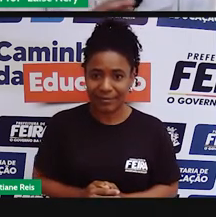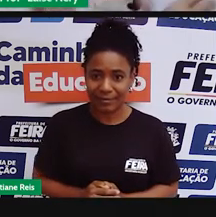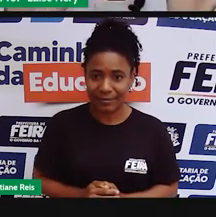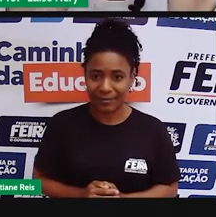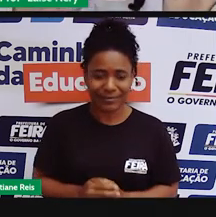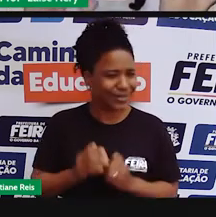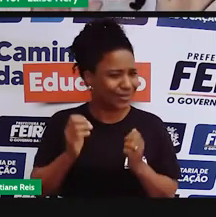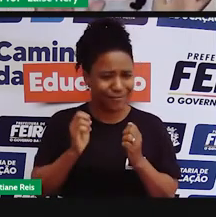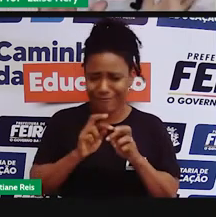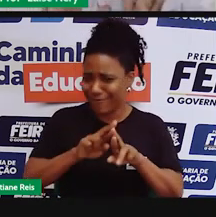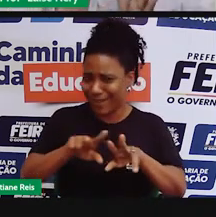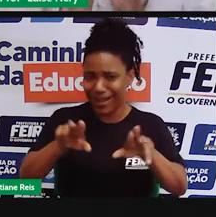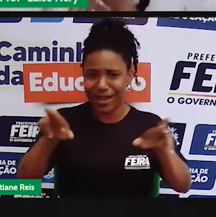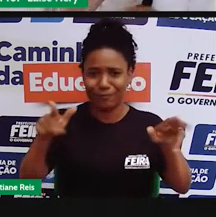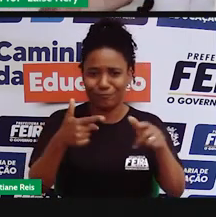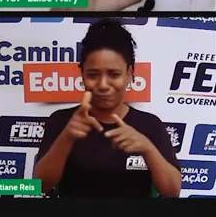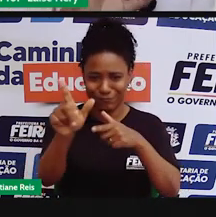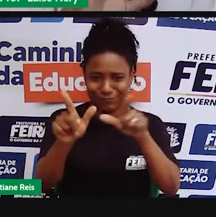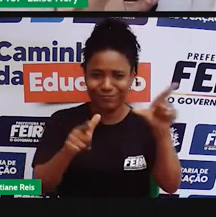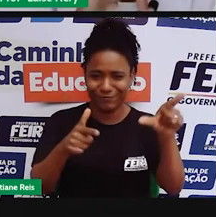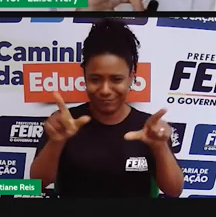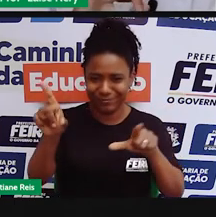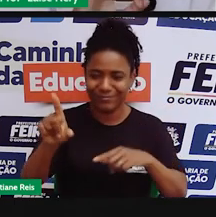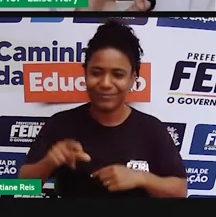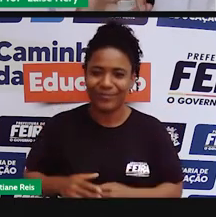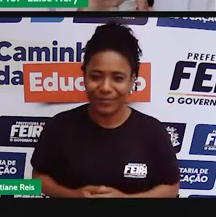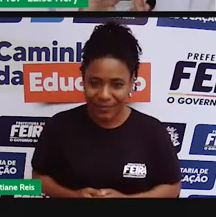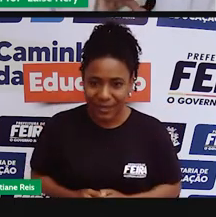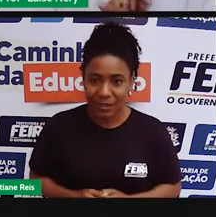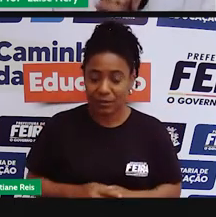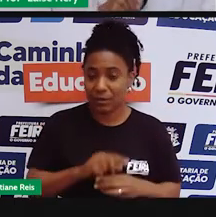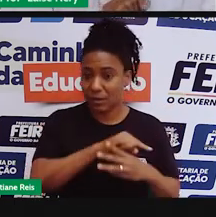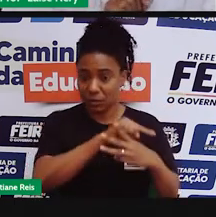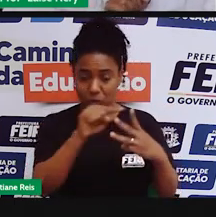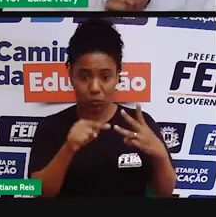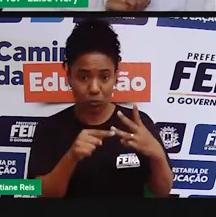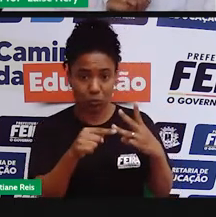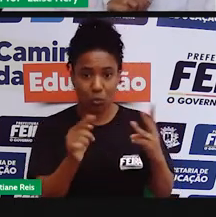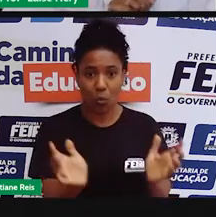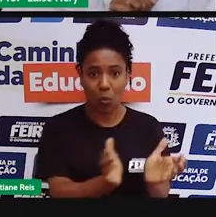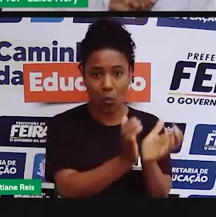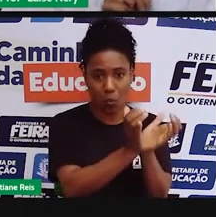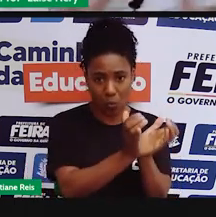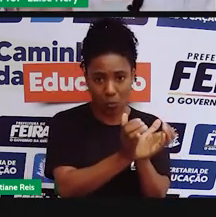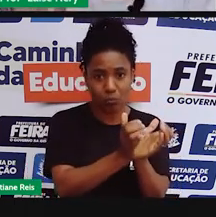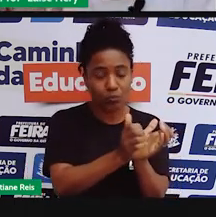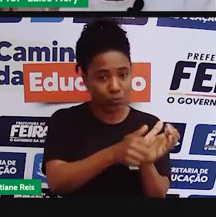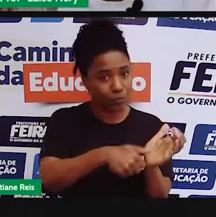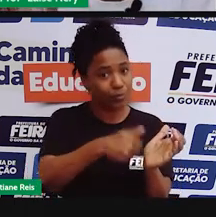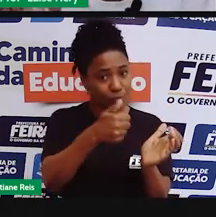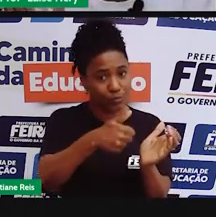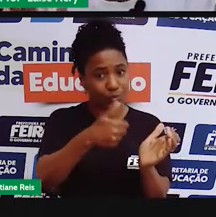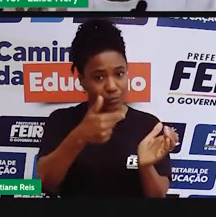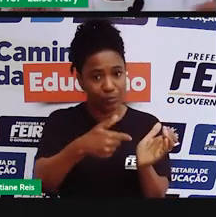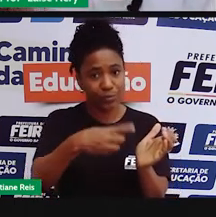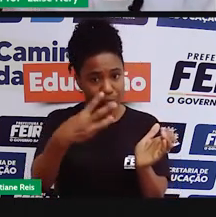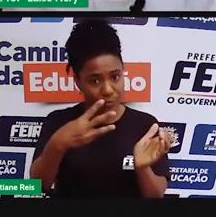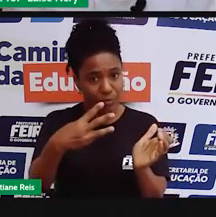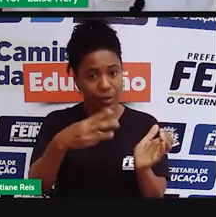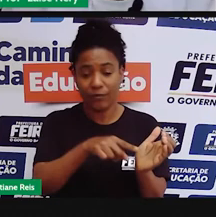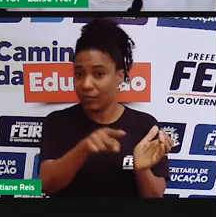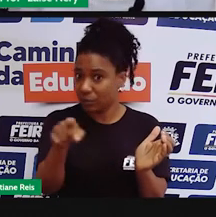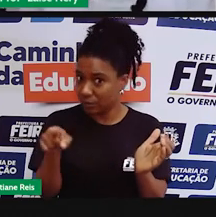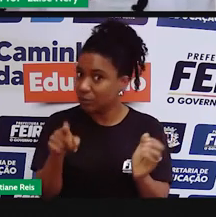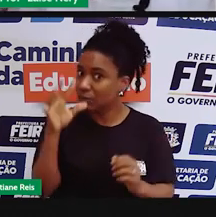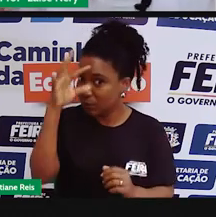e assim sucessivamente. Então, só existem essas três conjugações. E vocês precisam saber disso, né? Nós